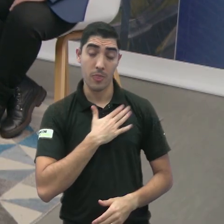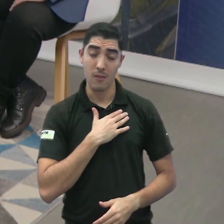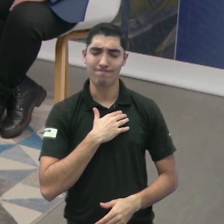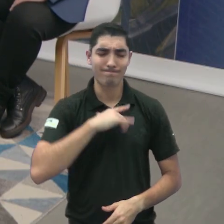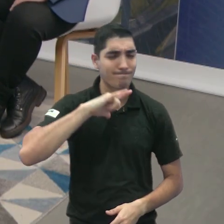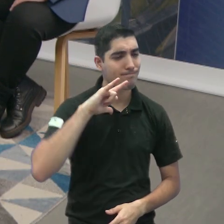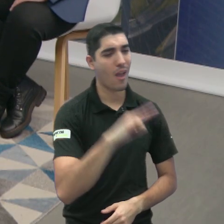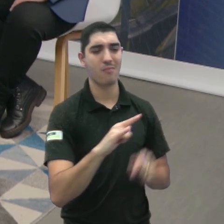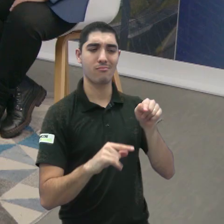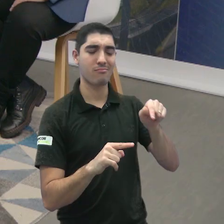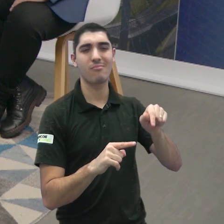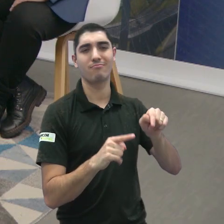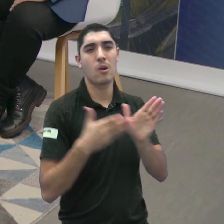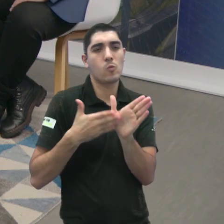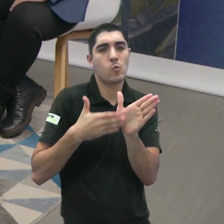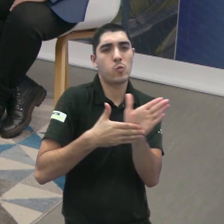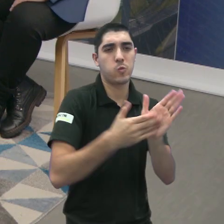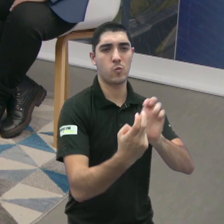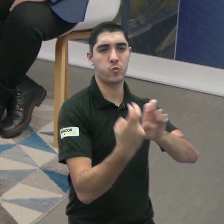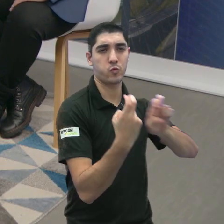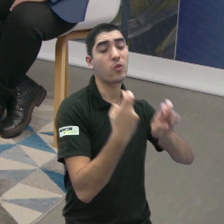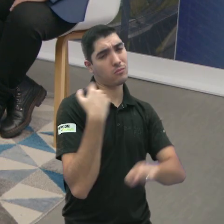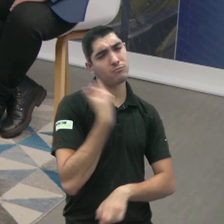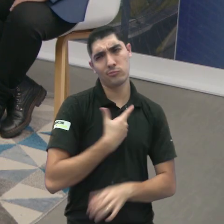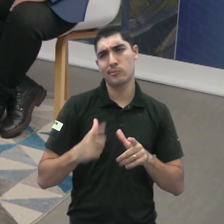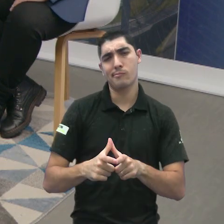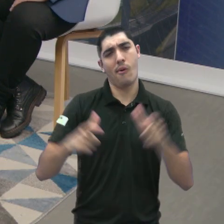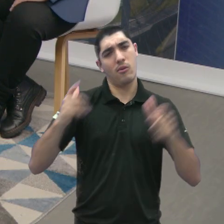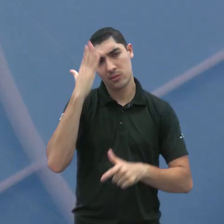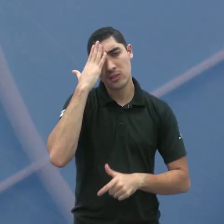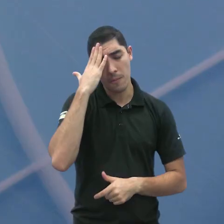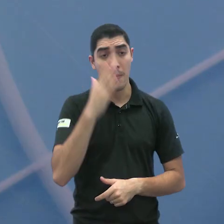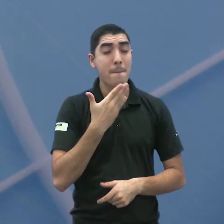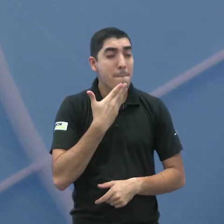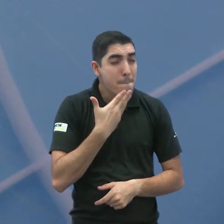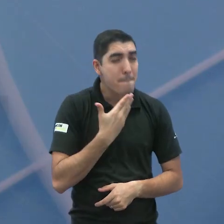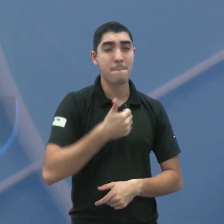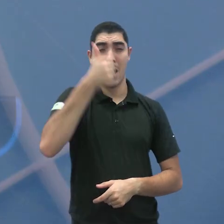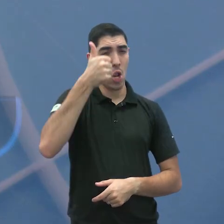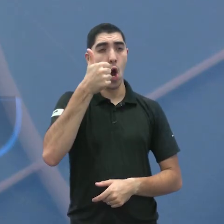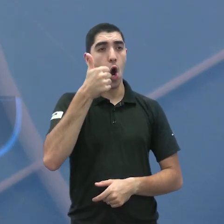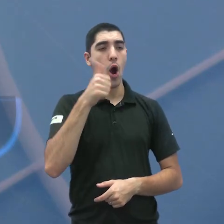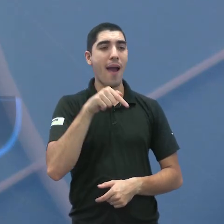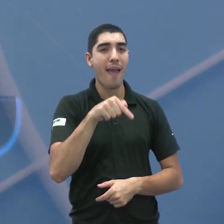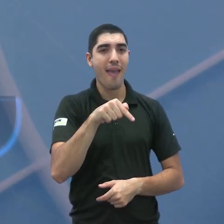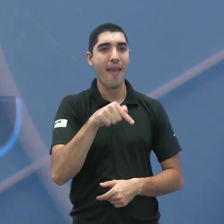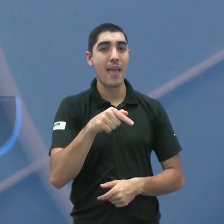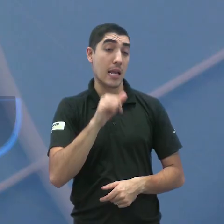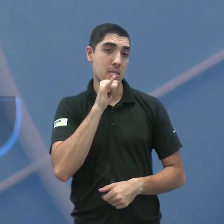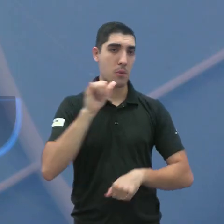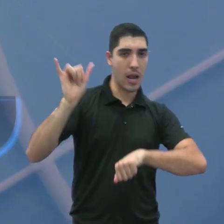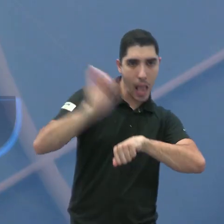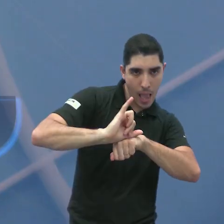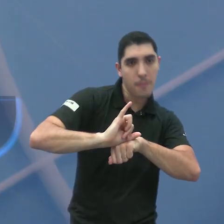ferrovia e a gente sabe que o melhor transporte de massa nas capitais e